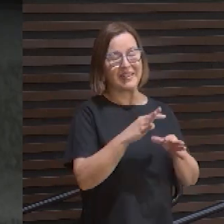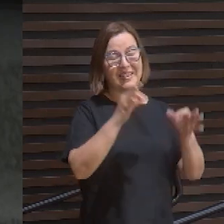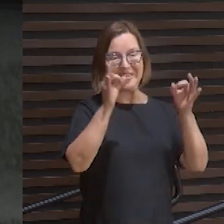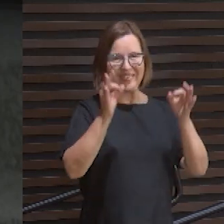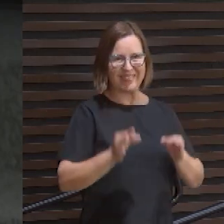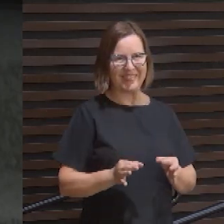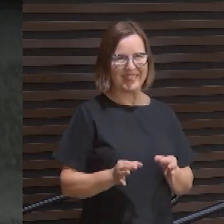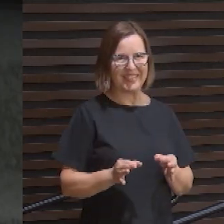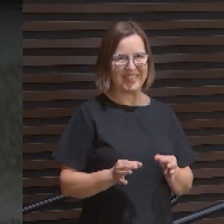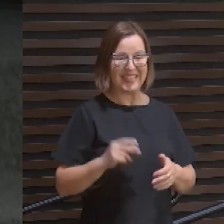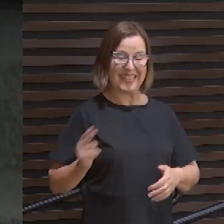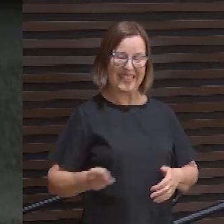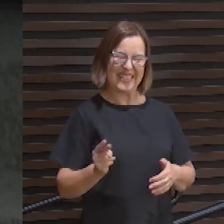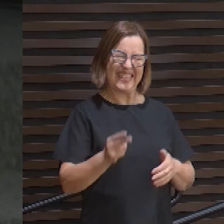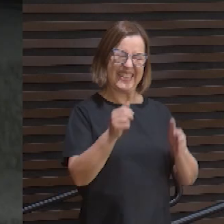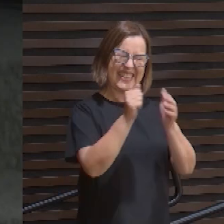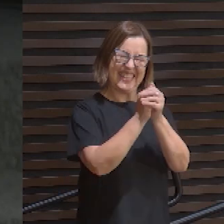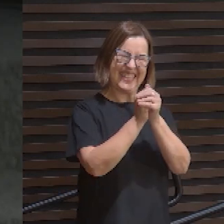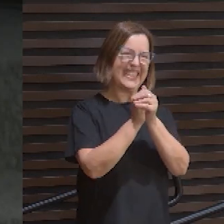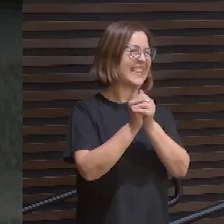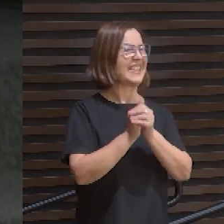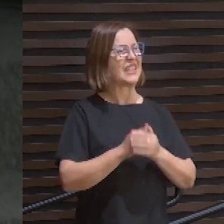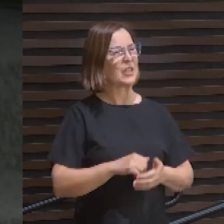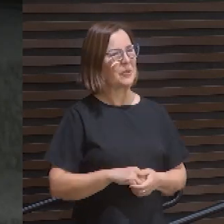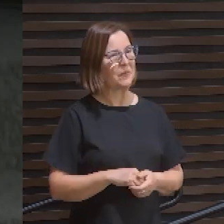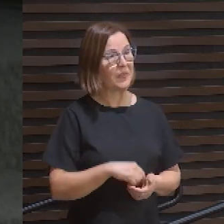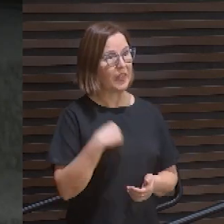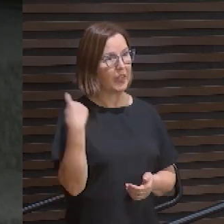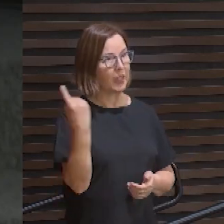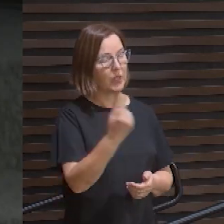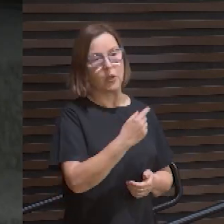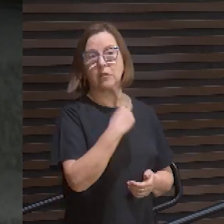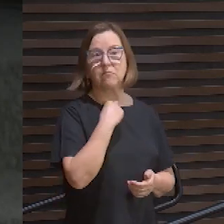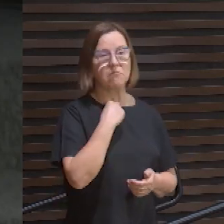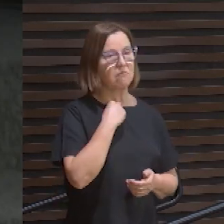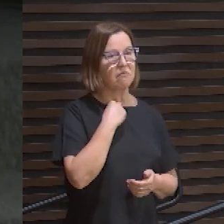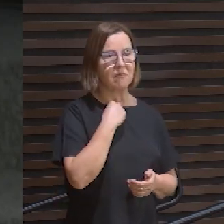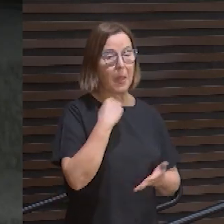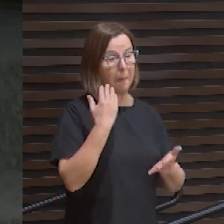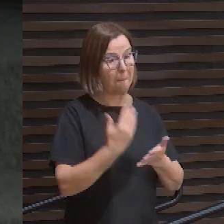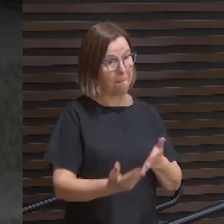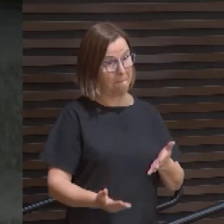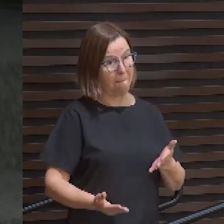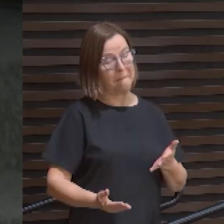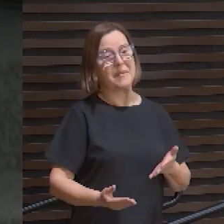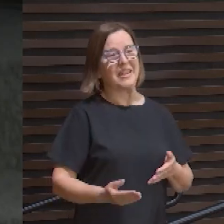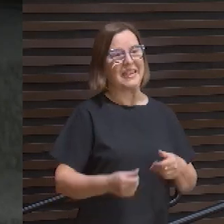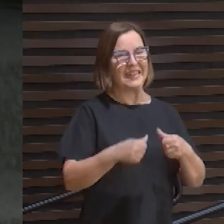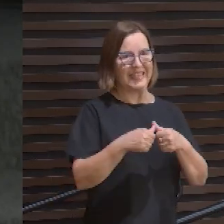perfeita e eterna, que nós não podemos perder de vista isso.